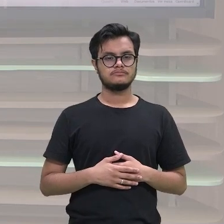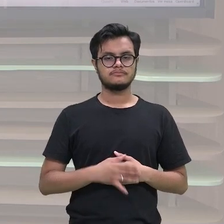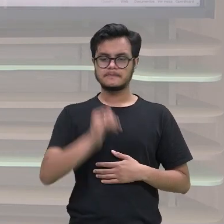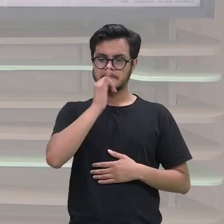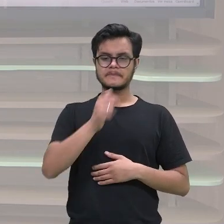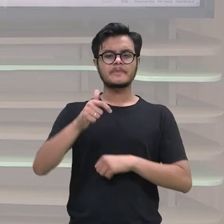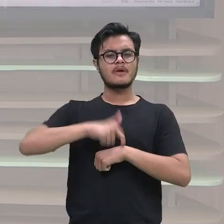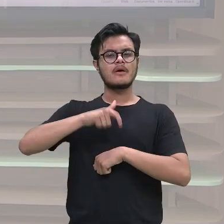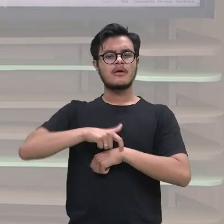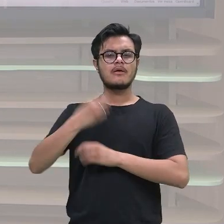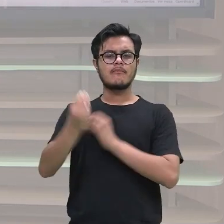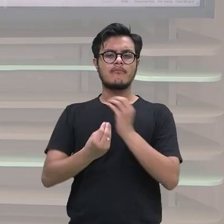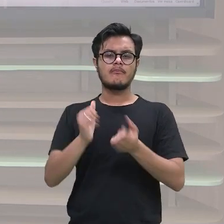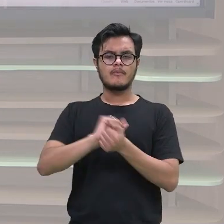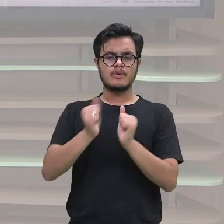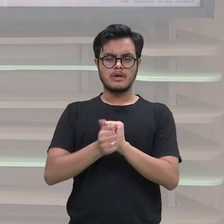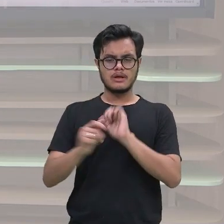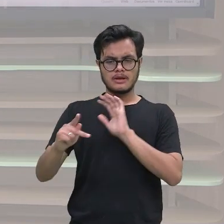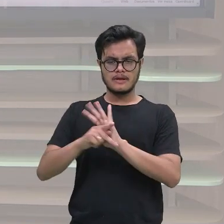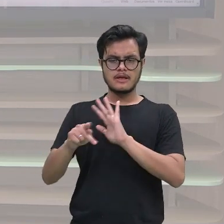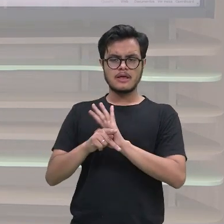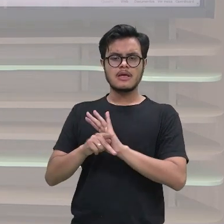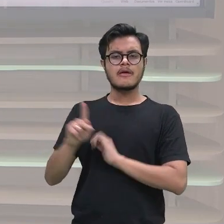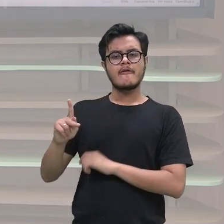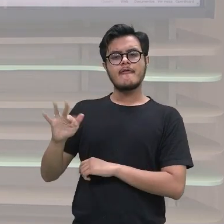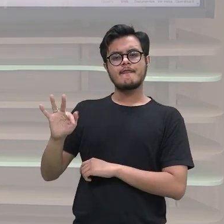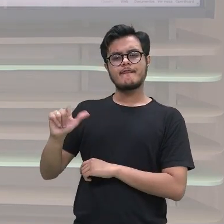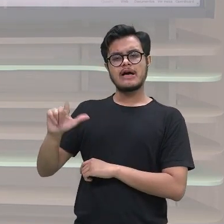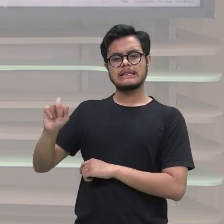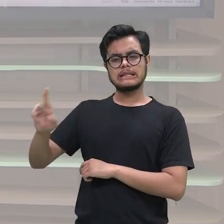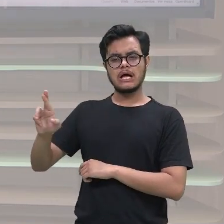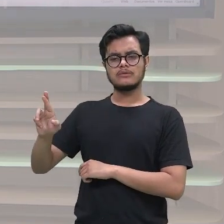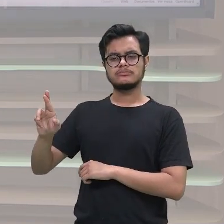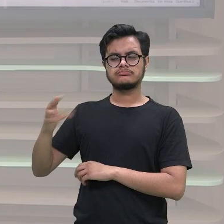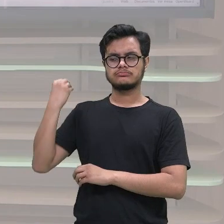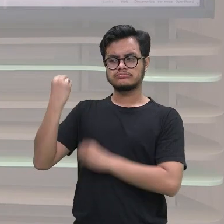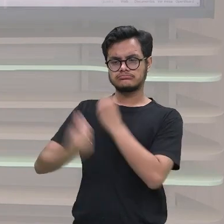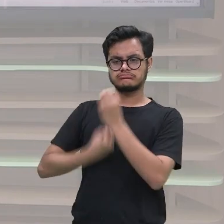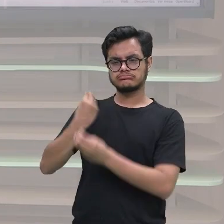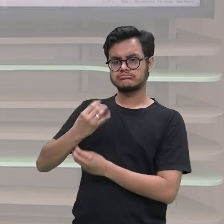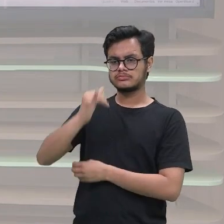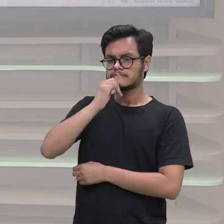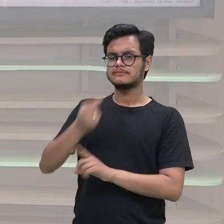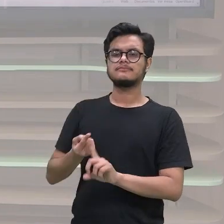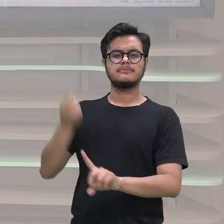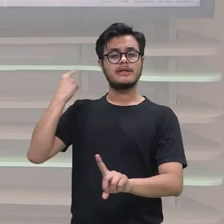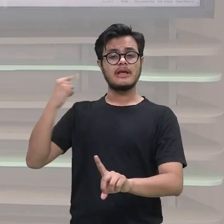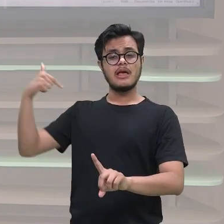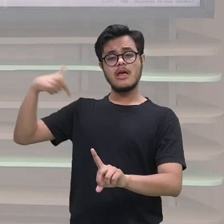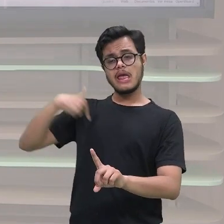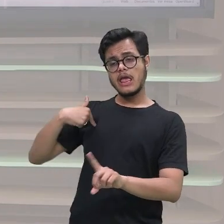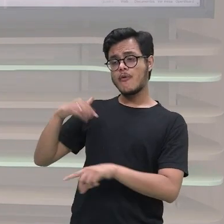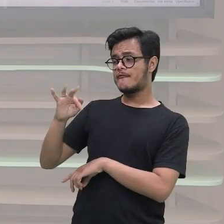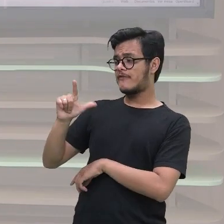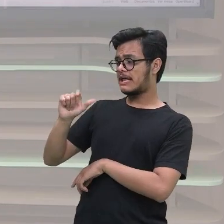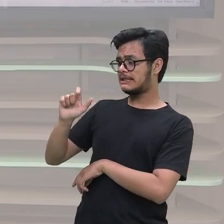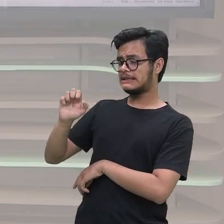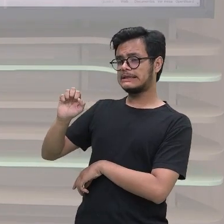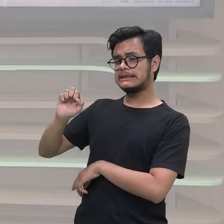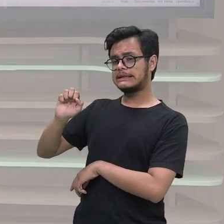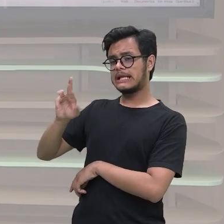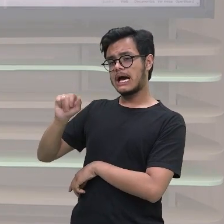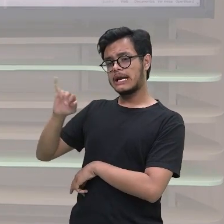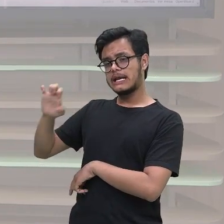mudar, flexionar o verbo falar, por exemplo. O tempo passado. Quando eu digo eu